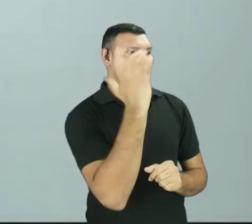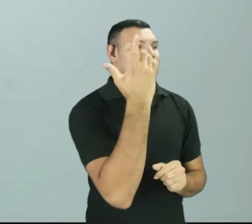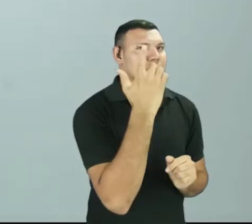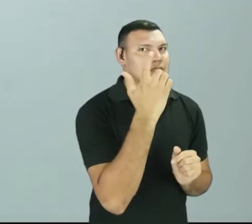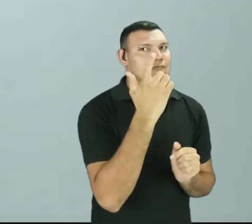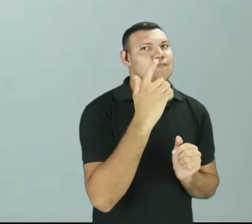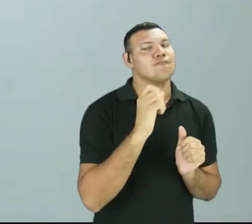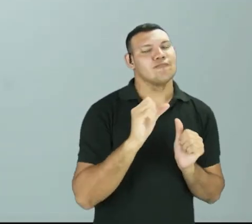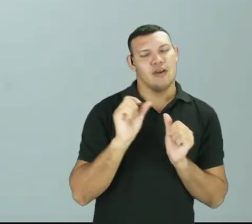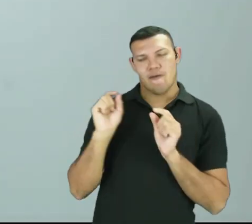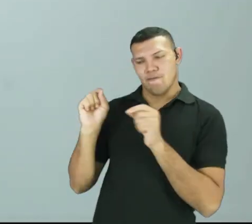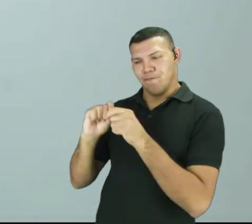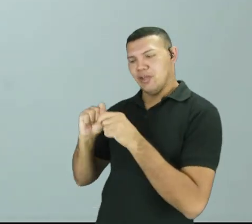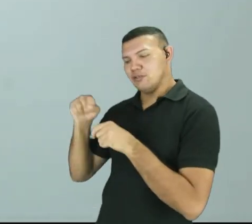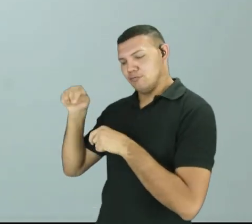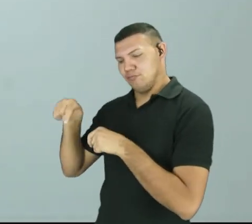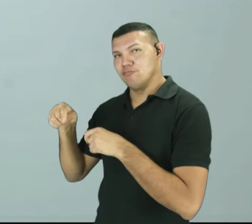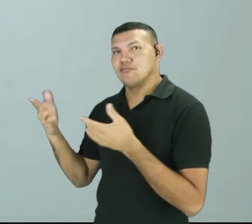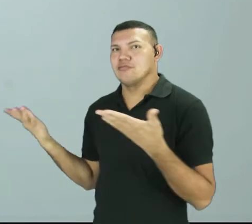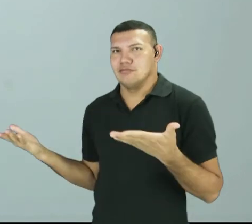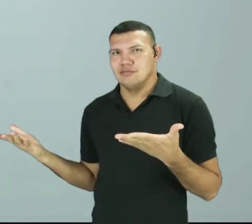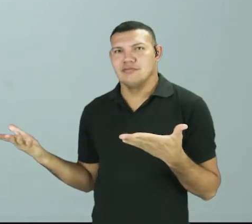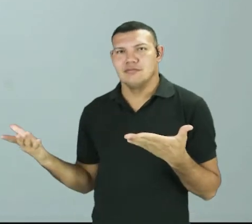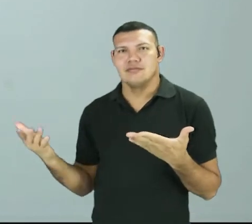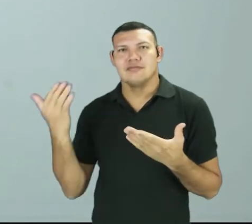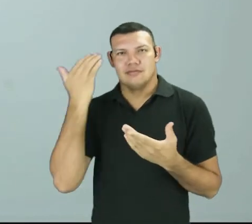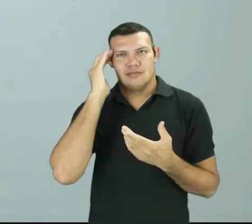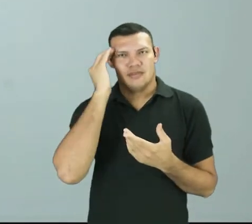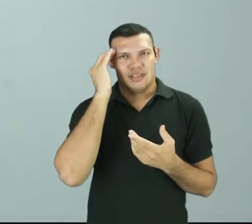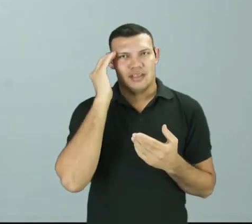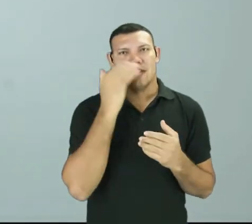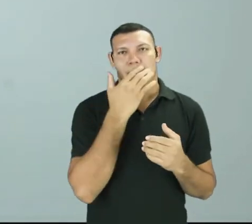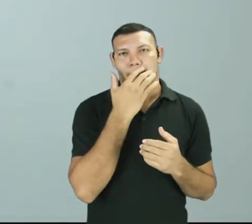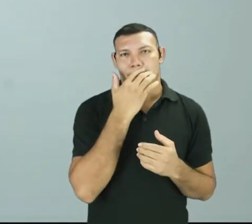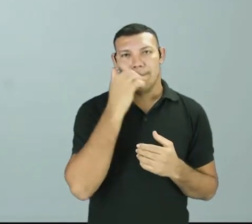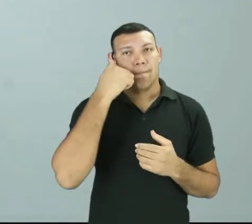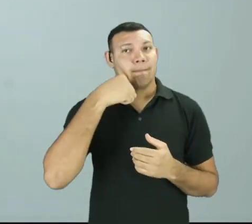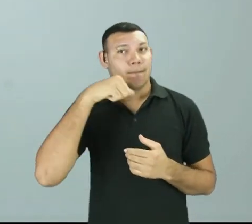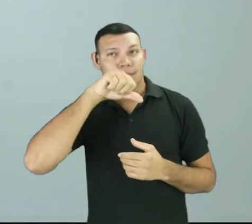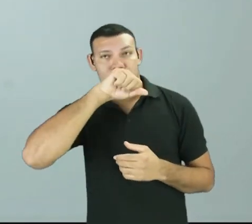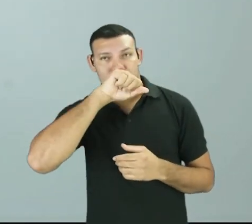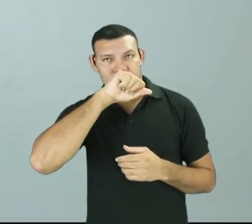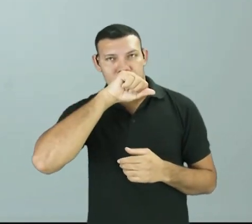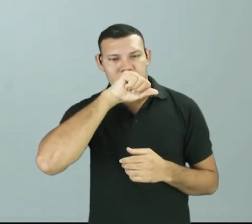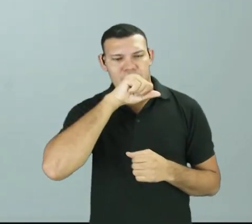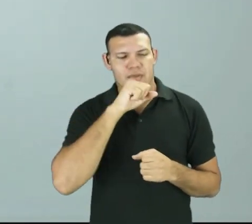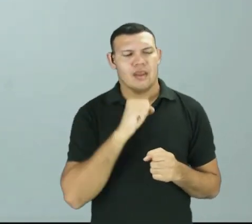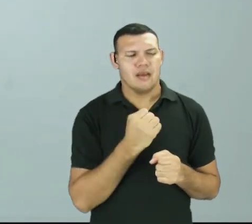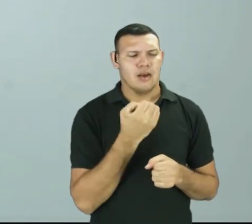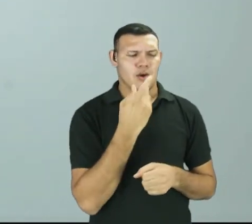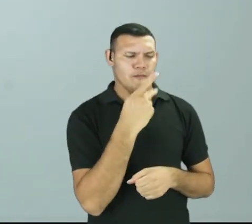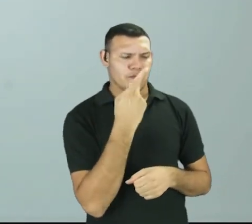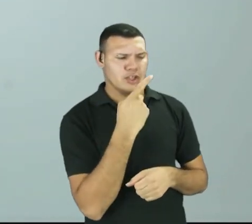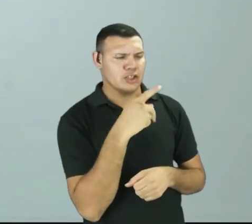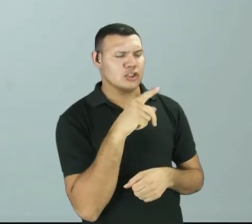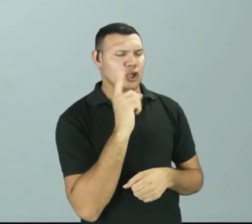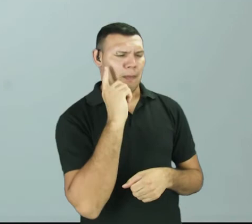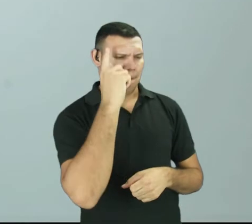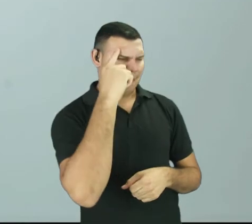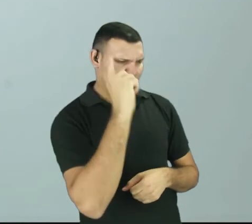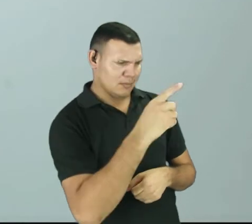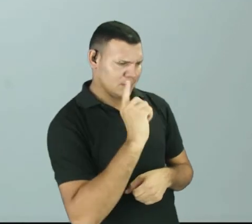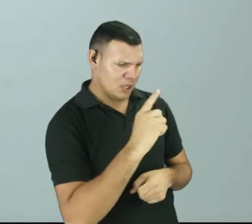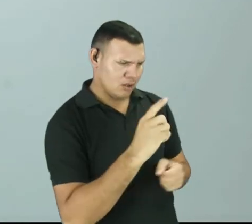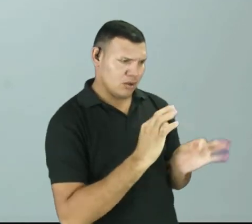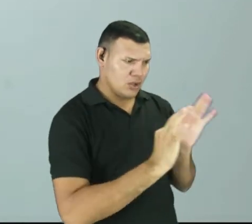Olha lá, ó. Se a vida melhorar, cambiaré mi alimentação. O condicional, pessoal, é mais ou menos